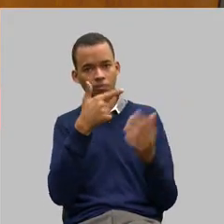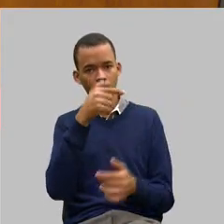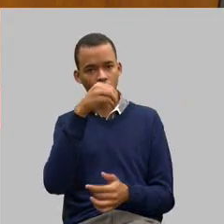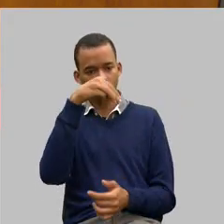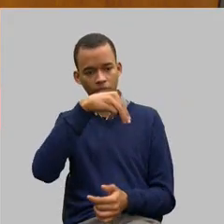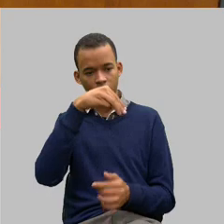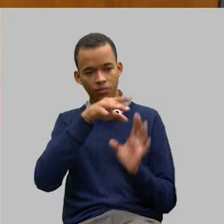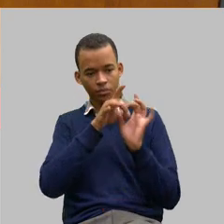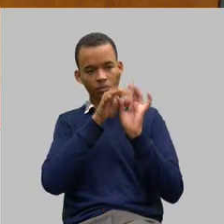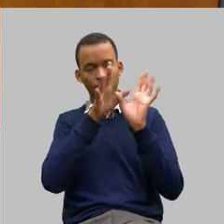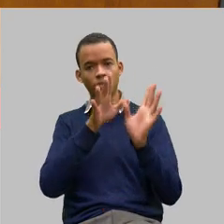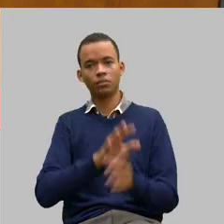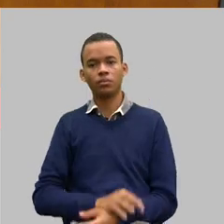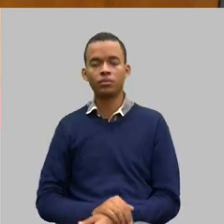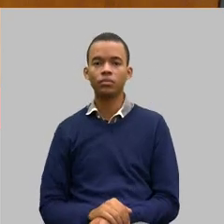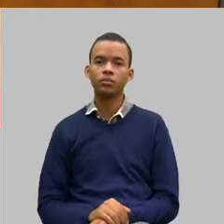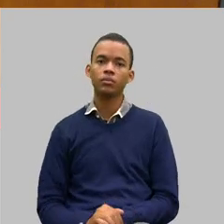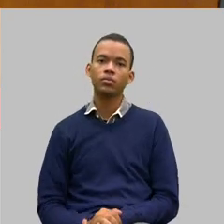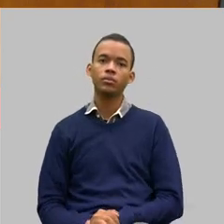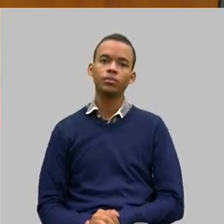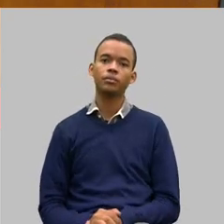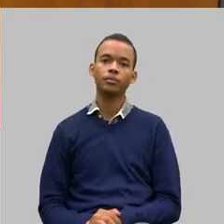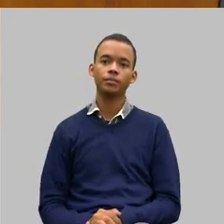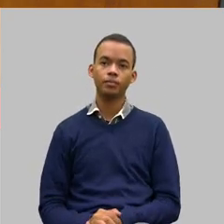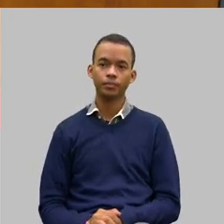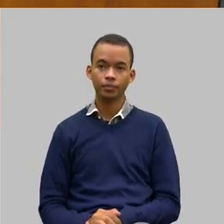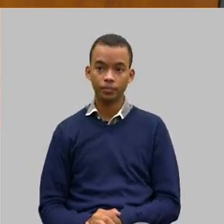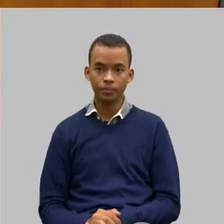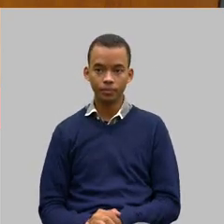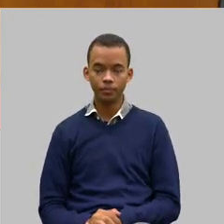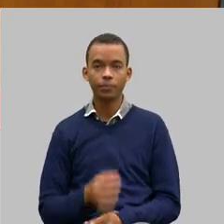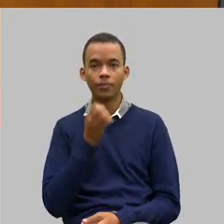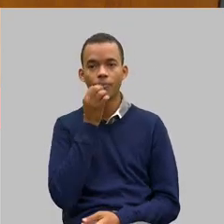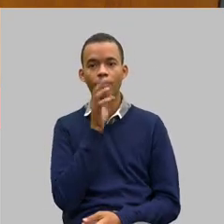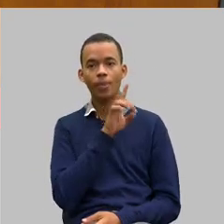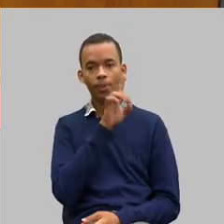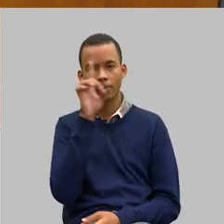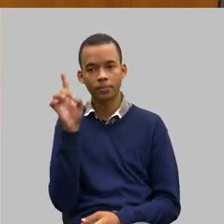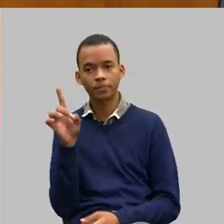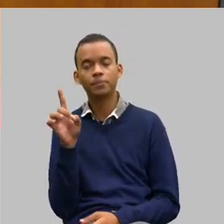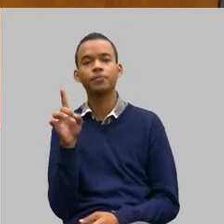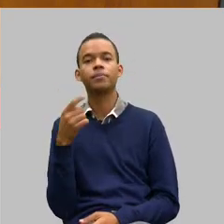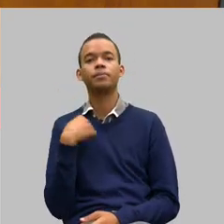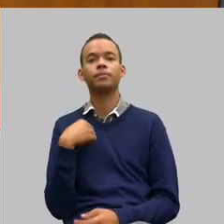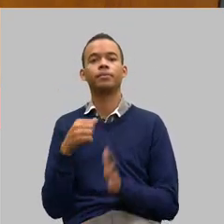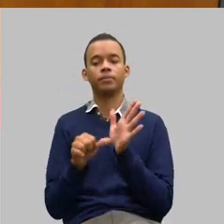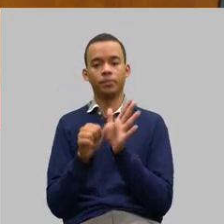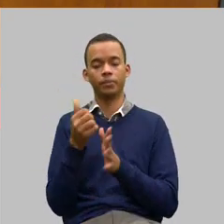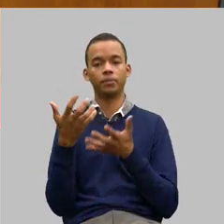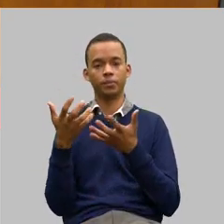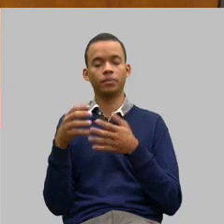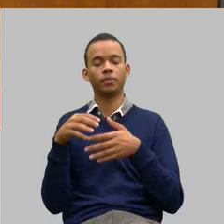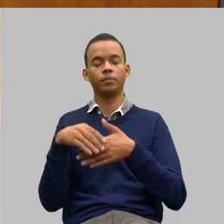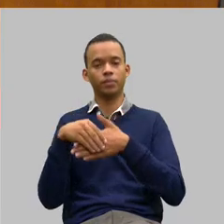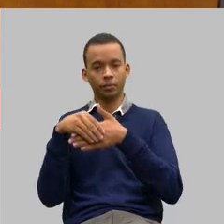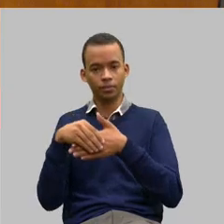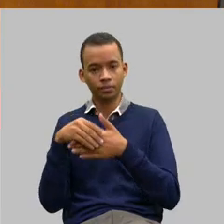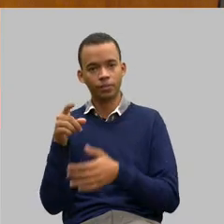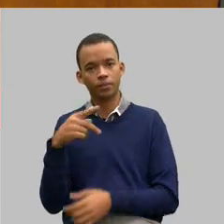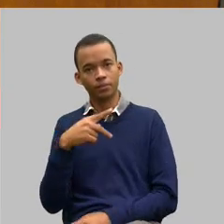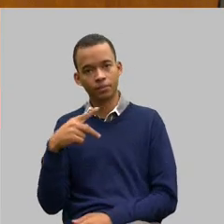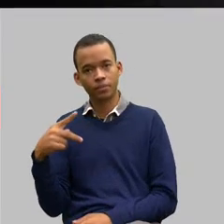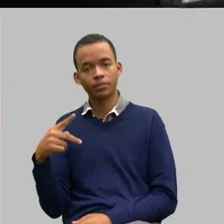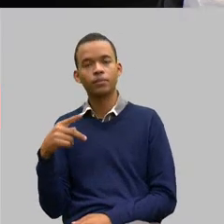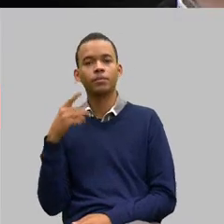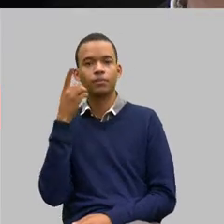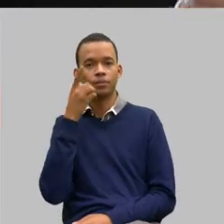todos primeiro lugar queria cumprimentar aqui nosso Presidente Thiago cota grande Deputado aí tem